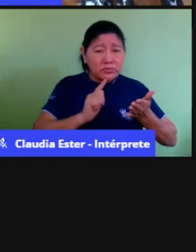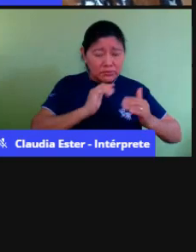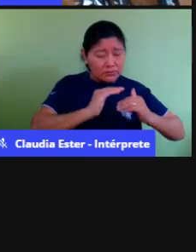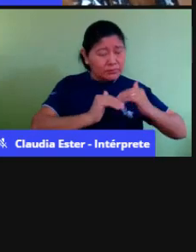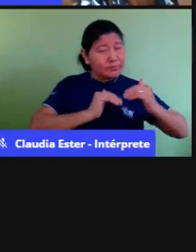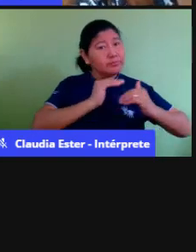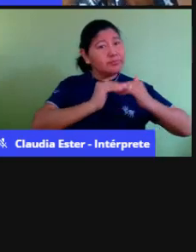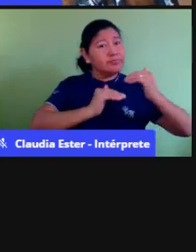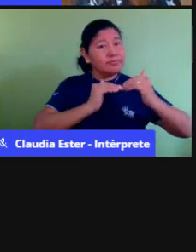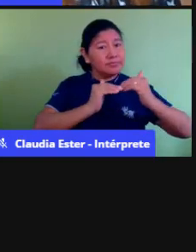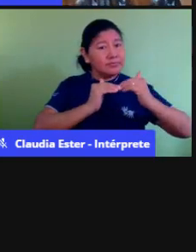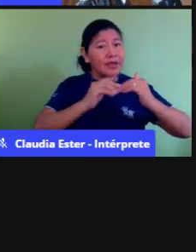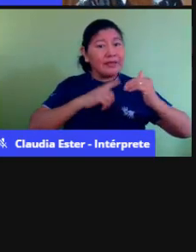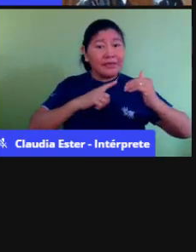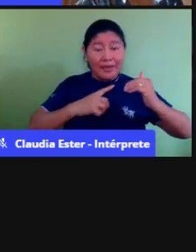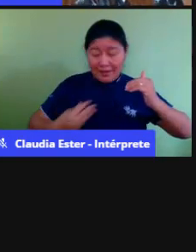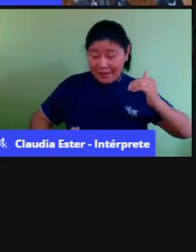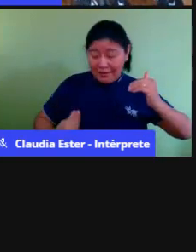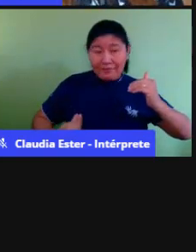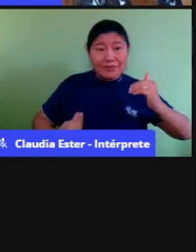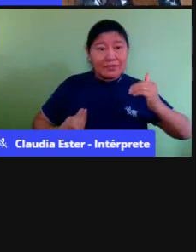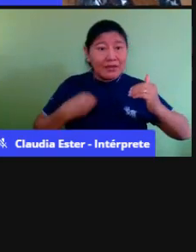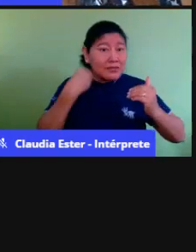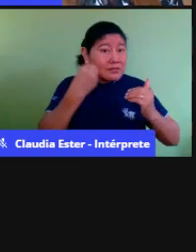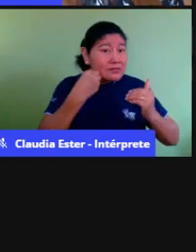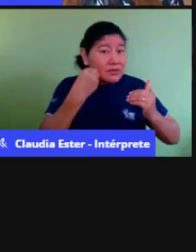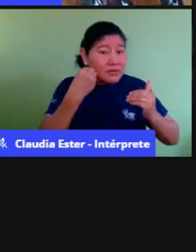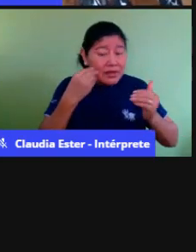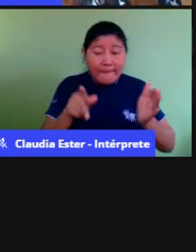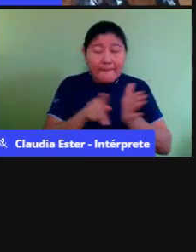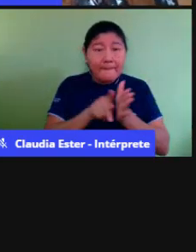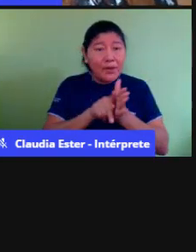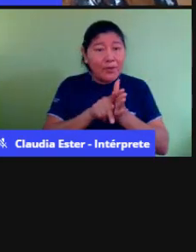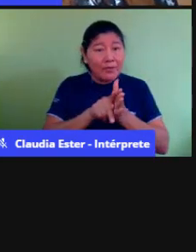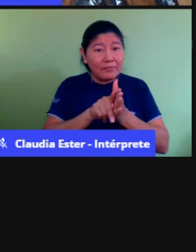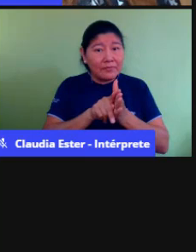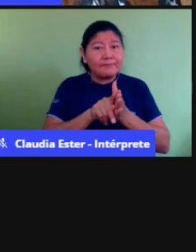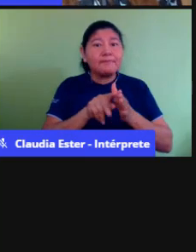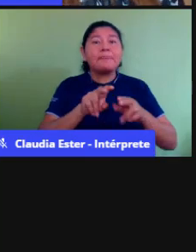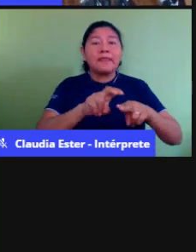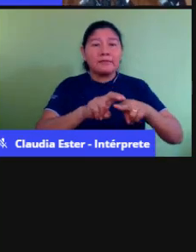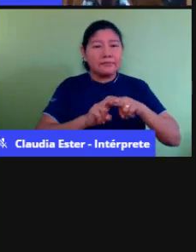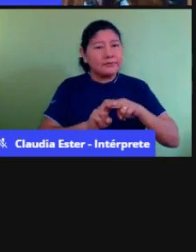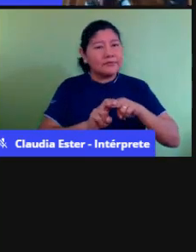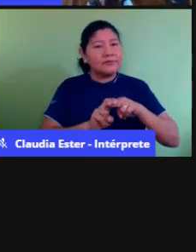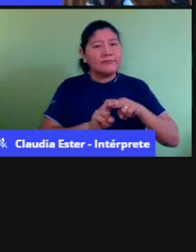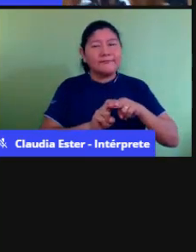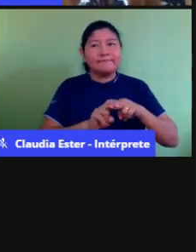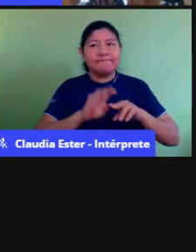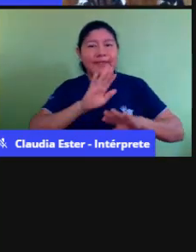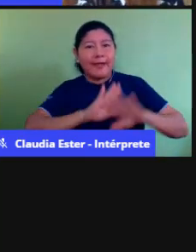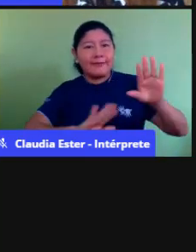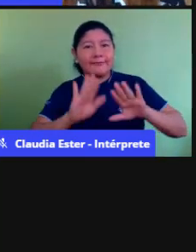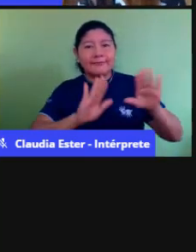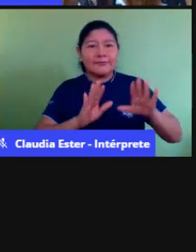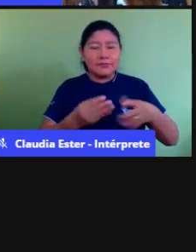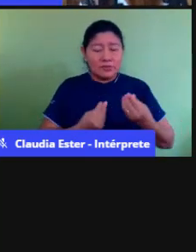expressão das vivências dessas crianças. Então, pintar desenhos prontos, eles não promovem esse